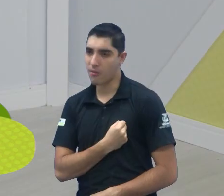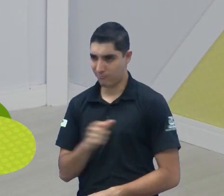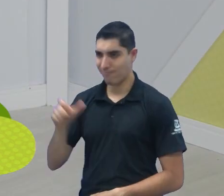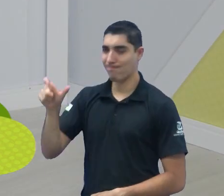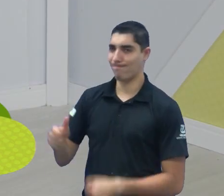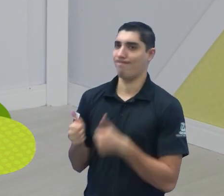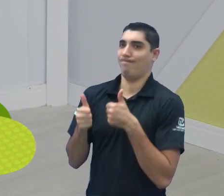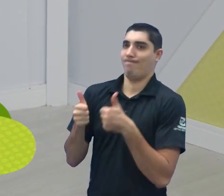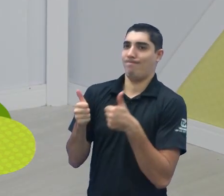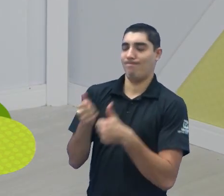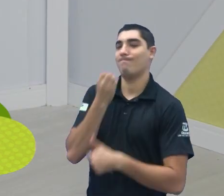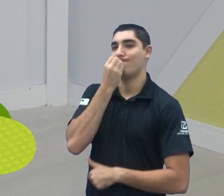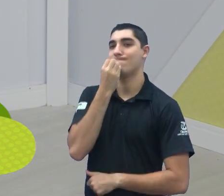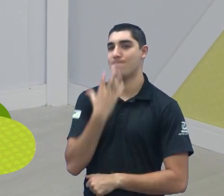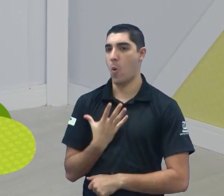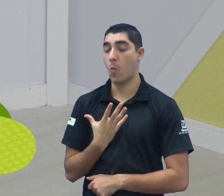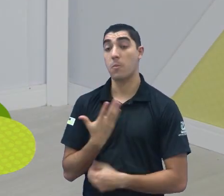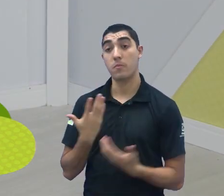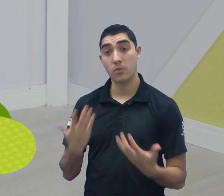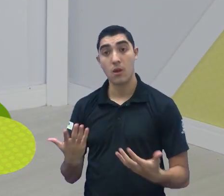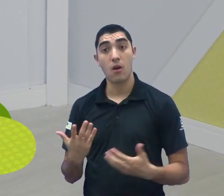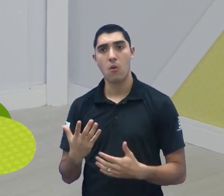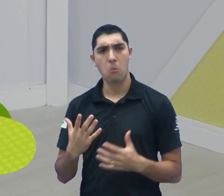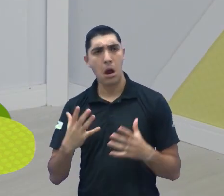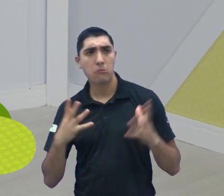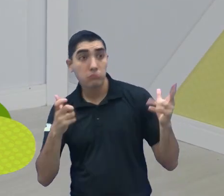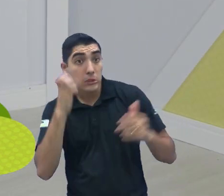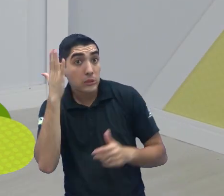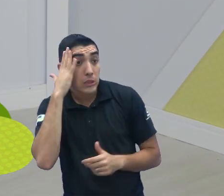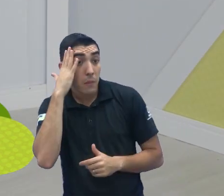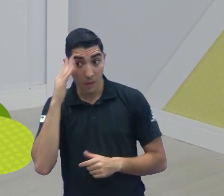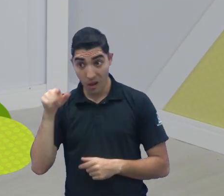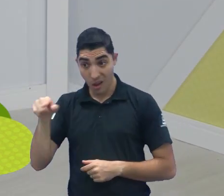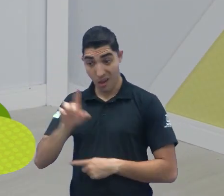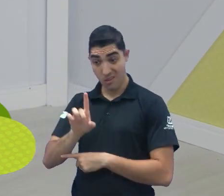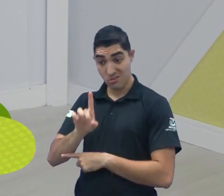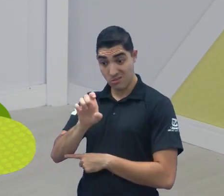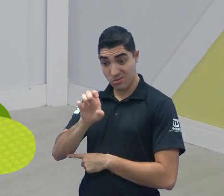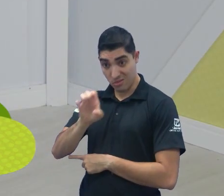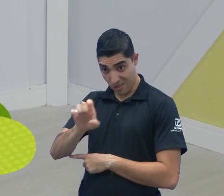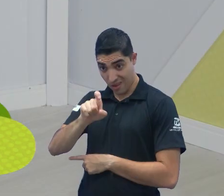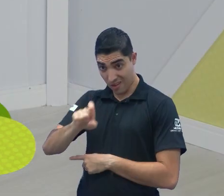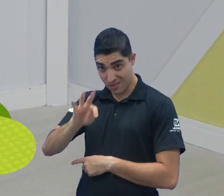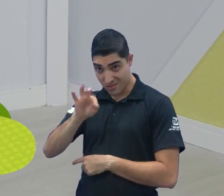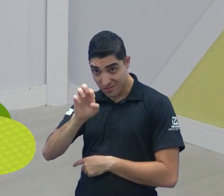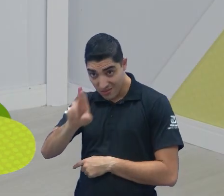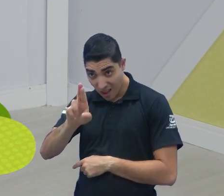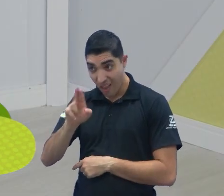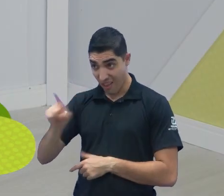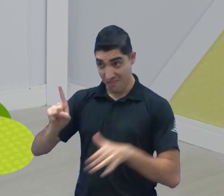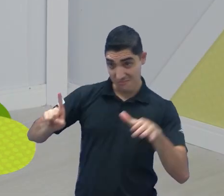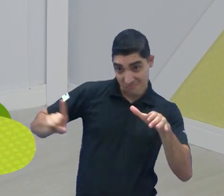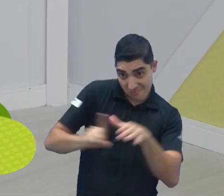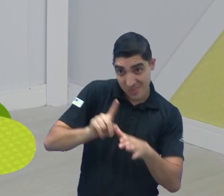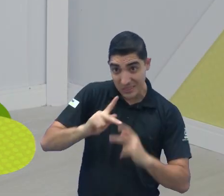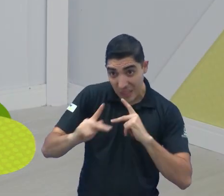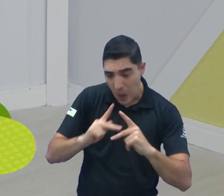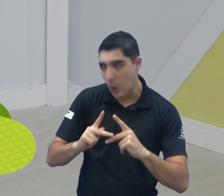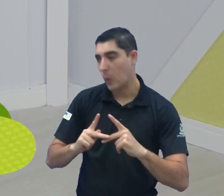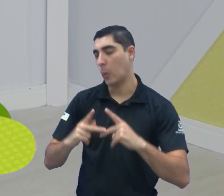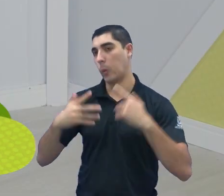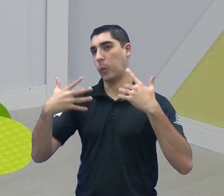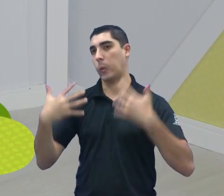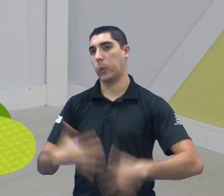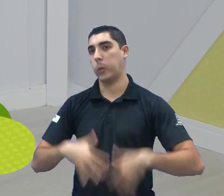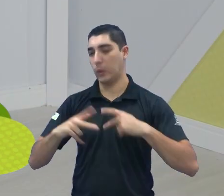todo mundo, quando soube que McClanahan jogaria pelo São José, falou, olha, São José muda de patamar tendo esse jogador.